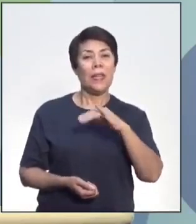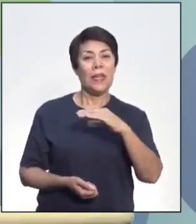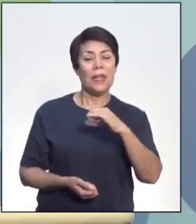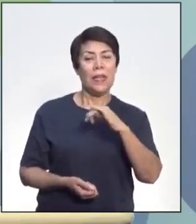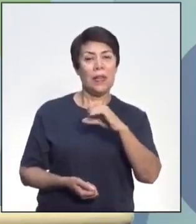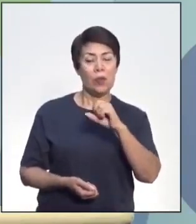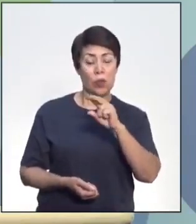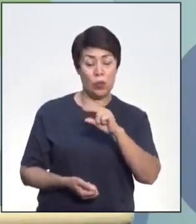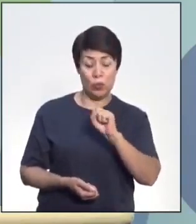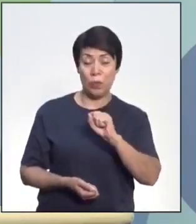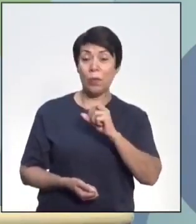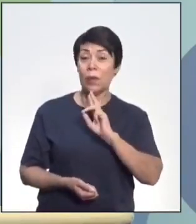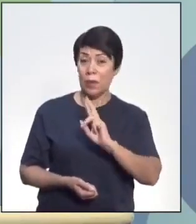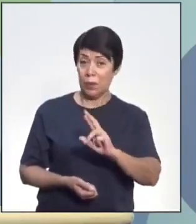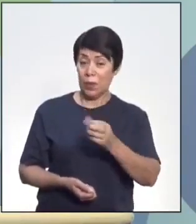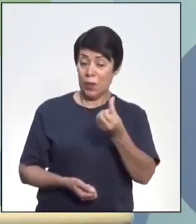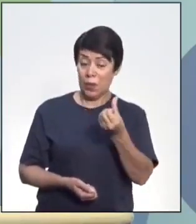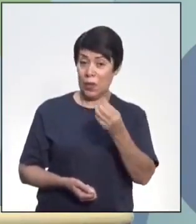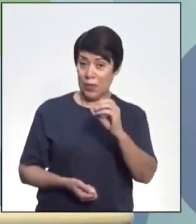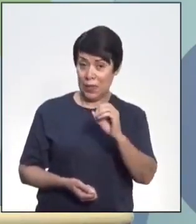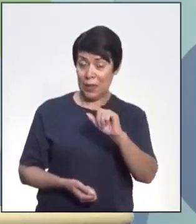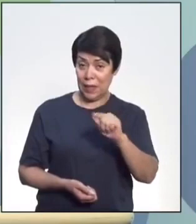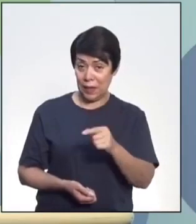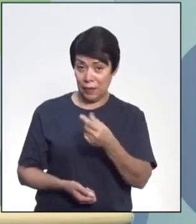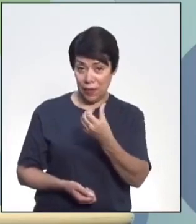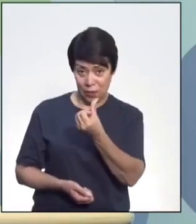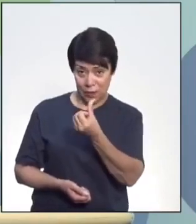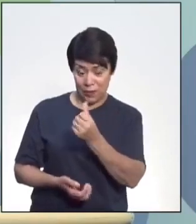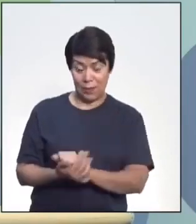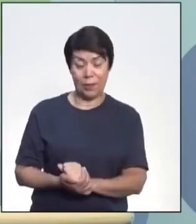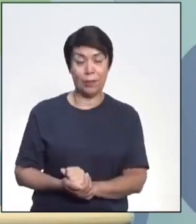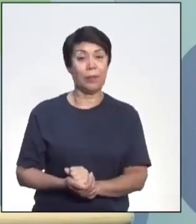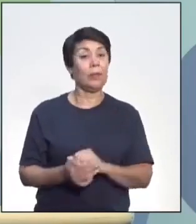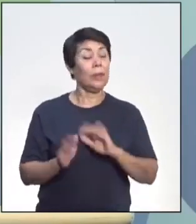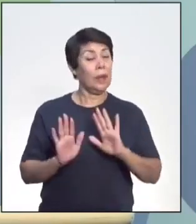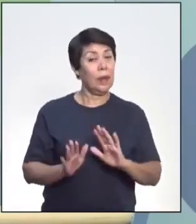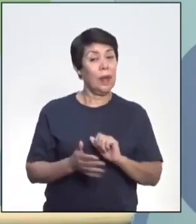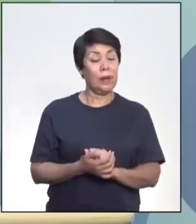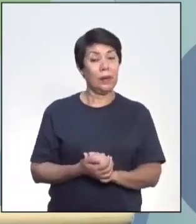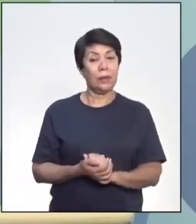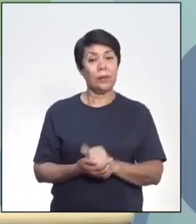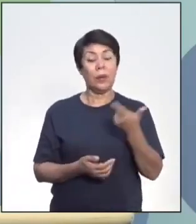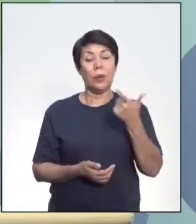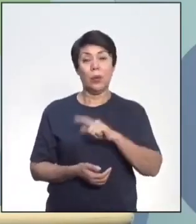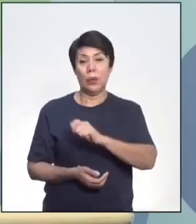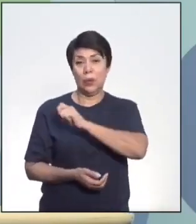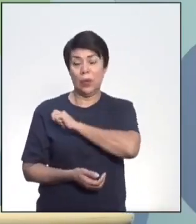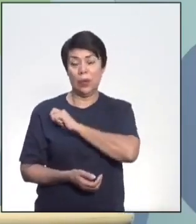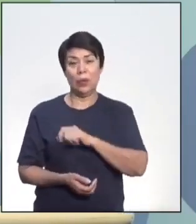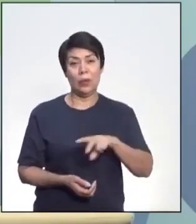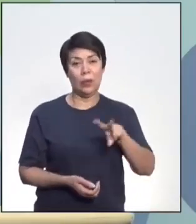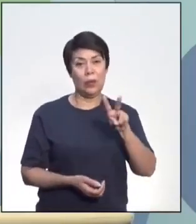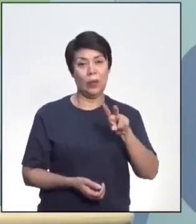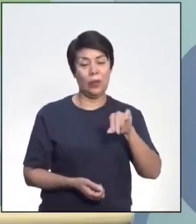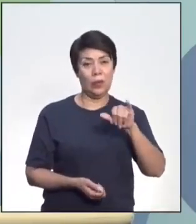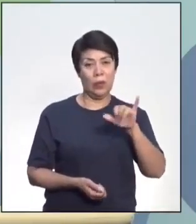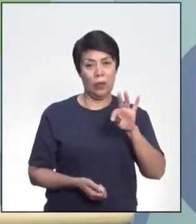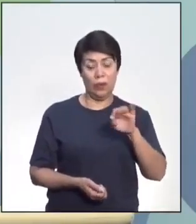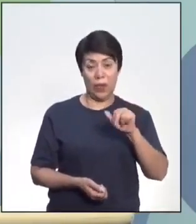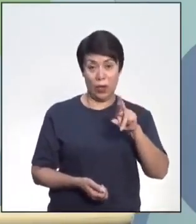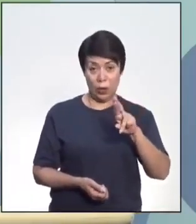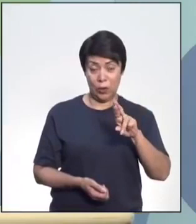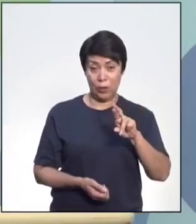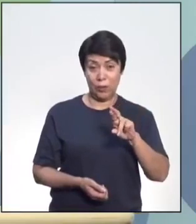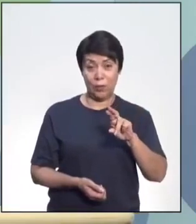que colocaram 60,6. Nós temos, por exemplo, o Vitor colocou